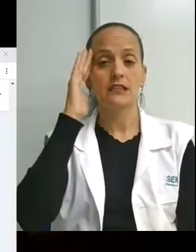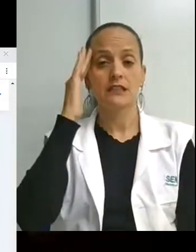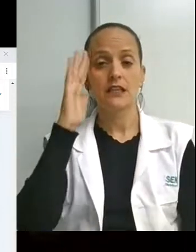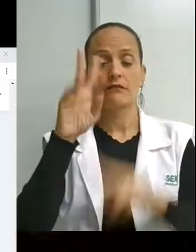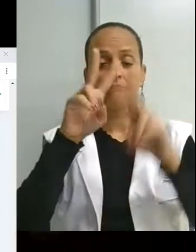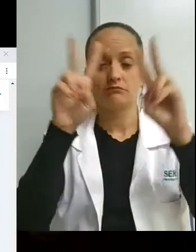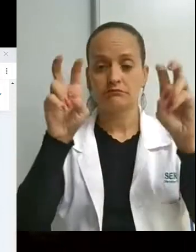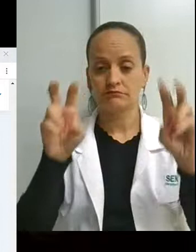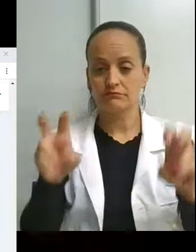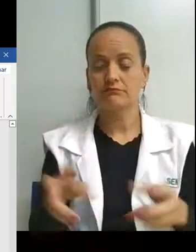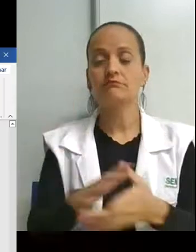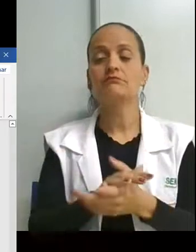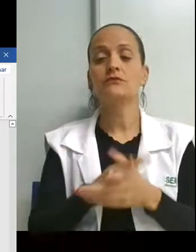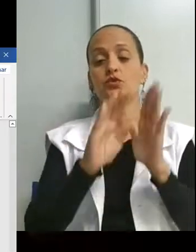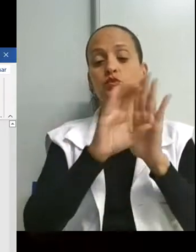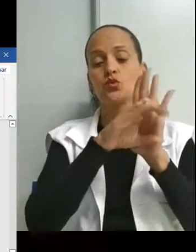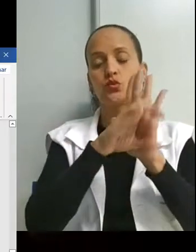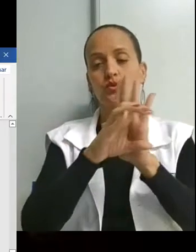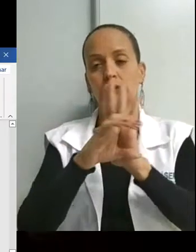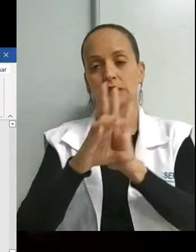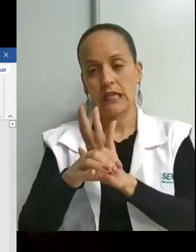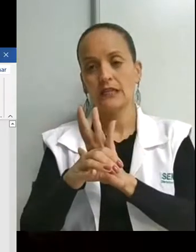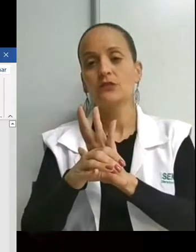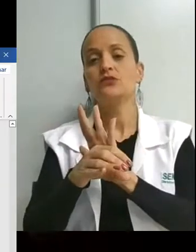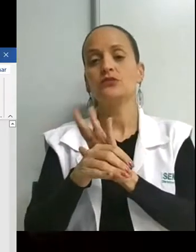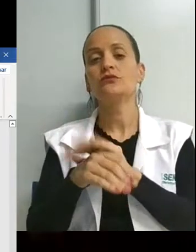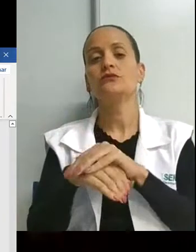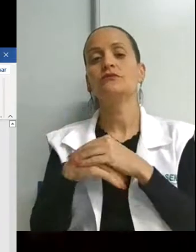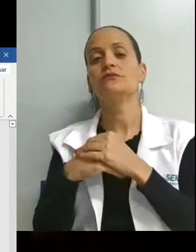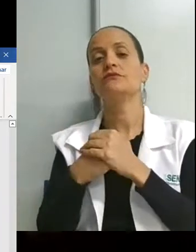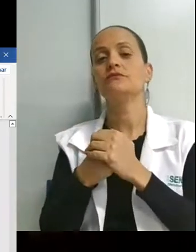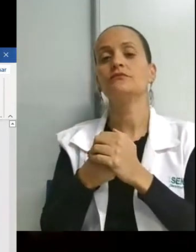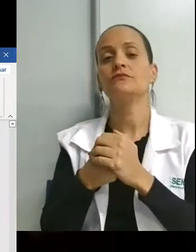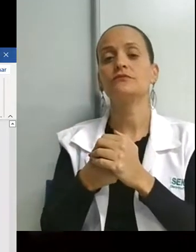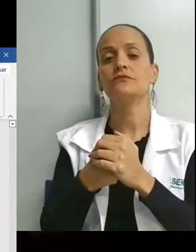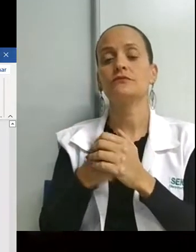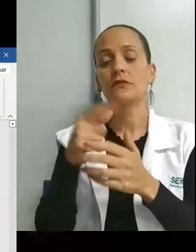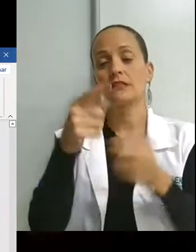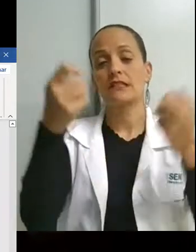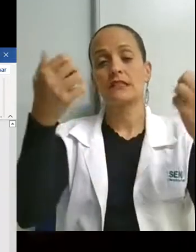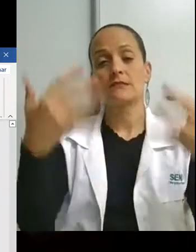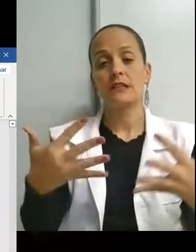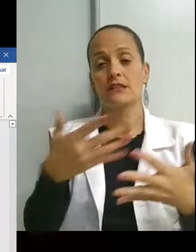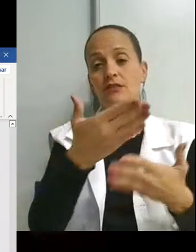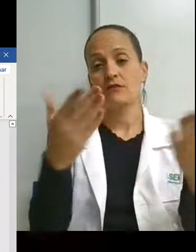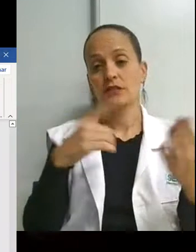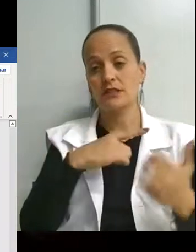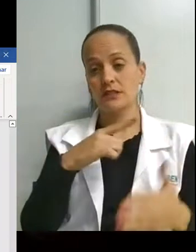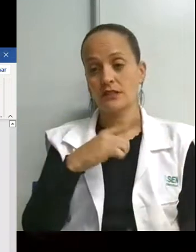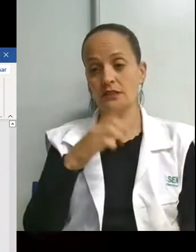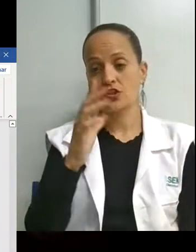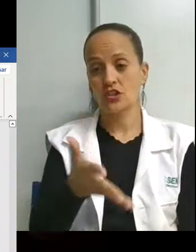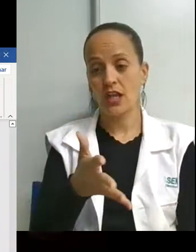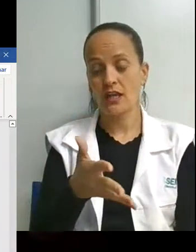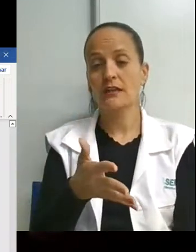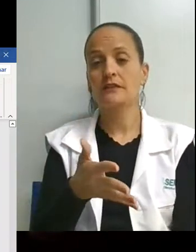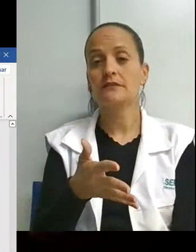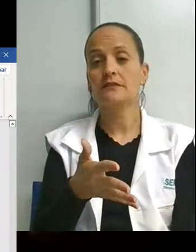conceitos, né? Então, assim, pelo menos as justificativas aqui, né, vocês já vão ter, né? Por exemplo, essa aqui, ó, o circuito não pode